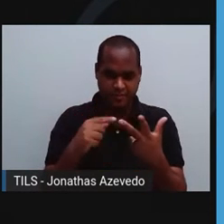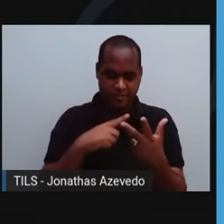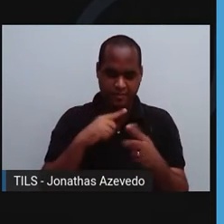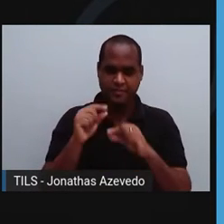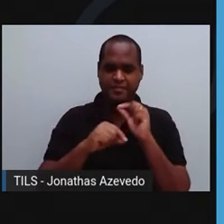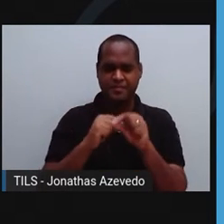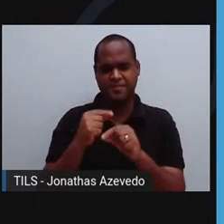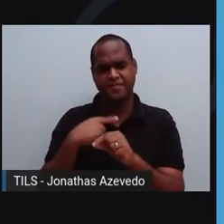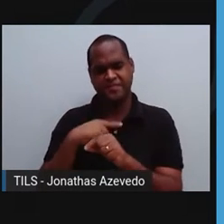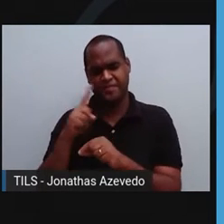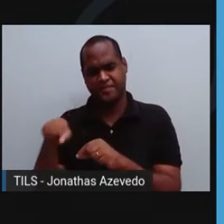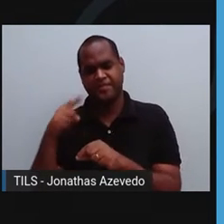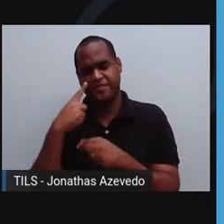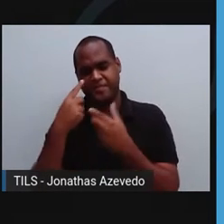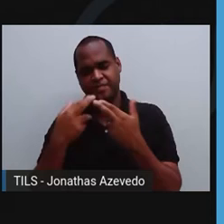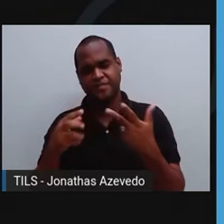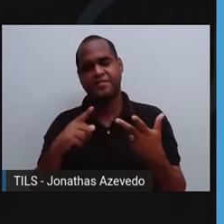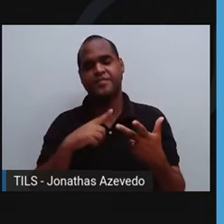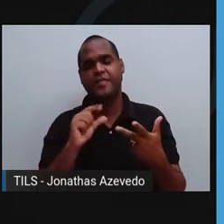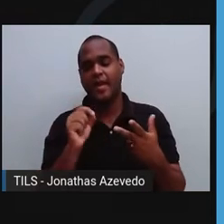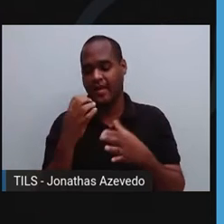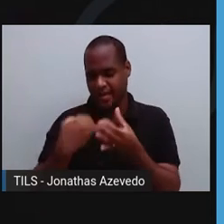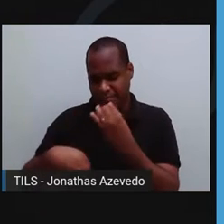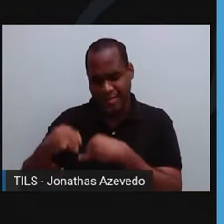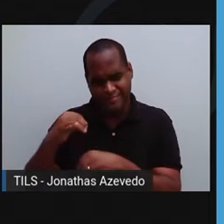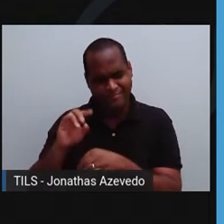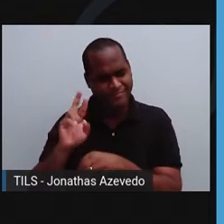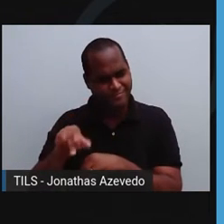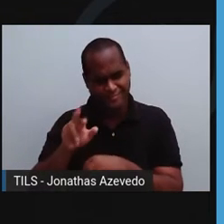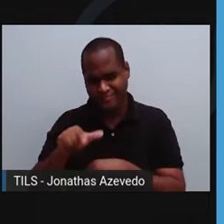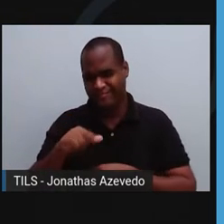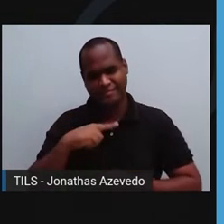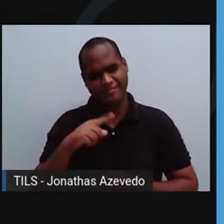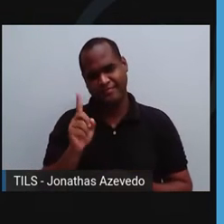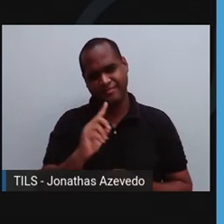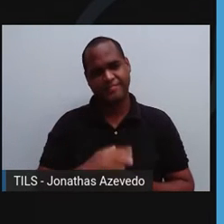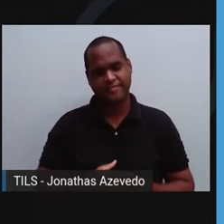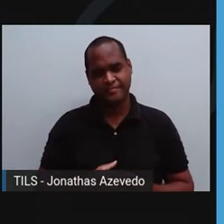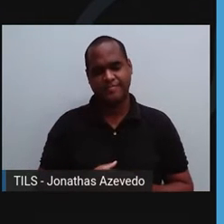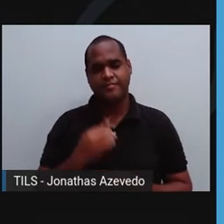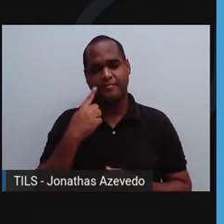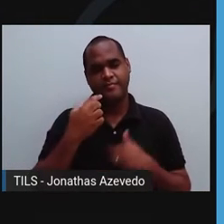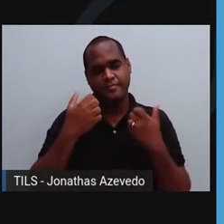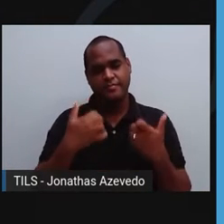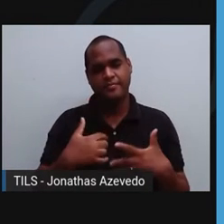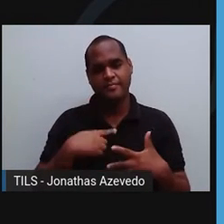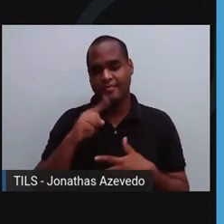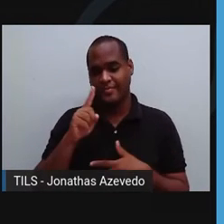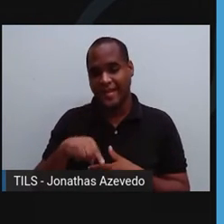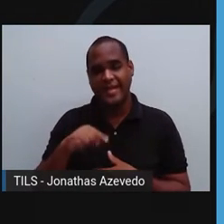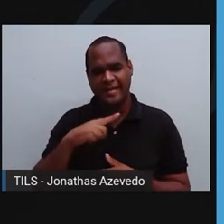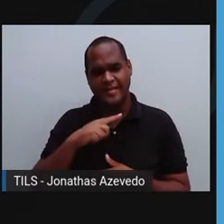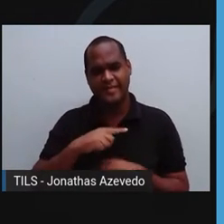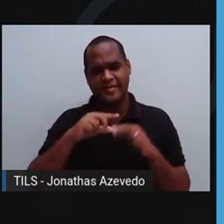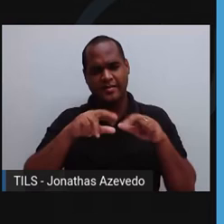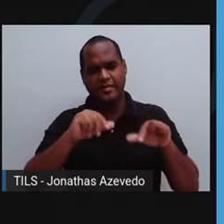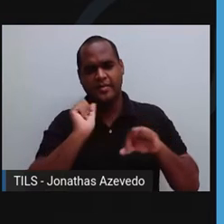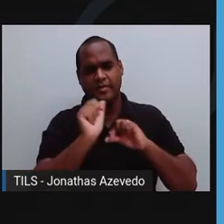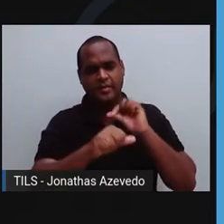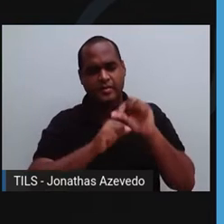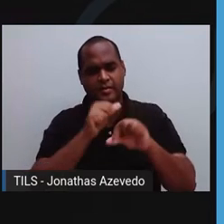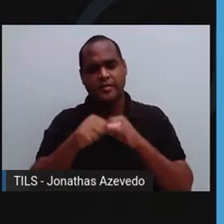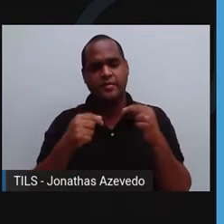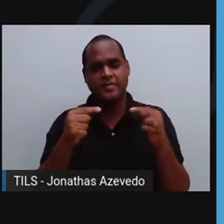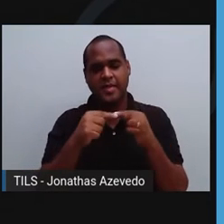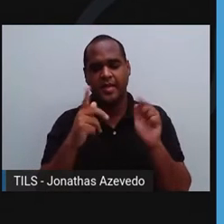da composição química das substâncias. No entanto, se a natureza da substância é modificada e a